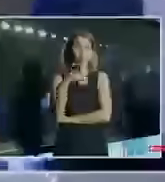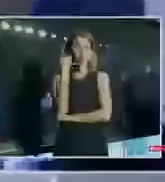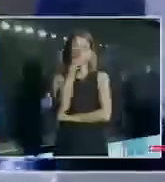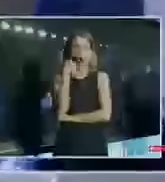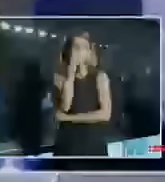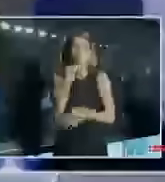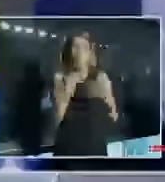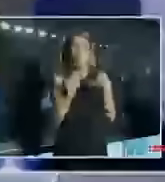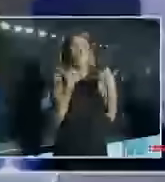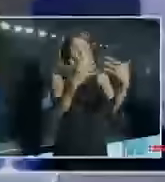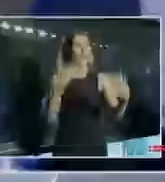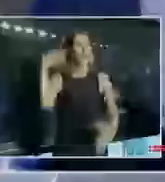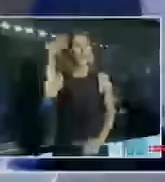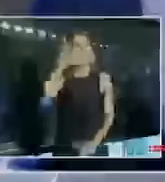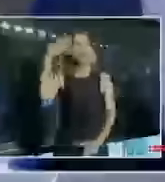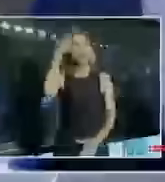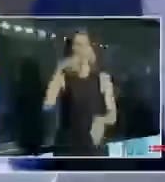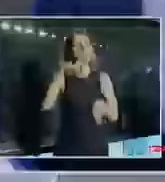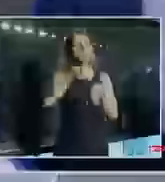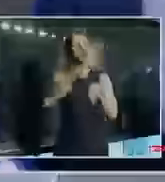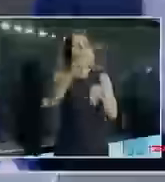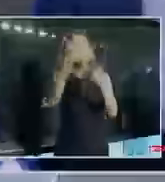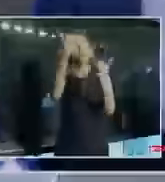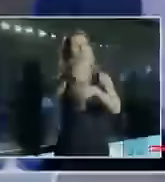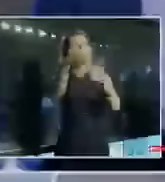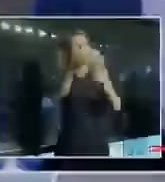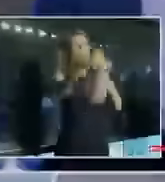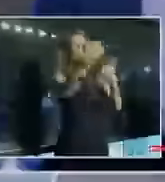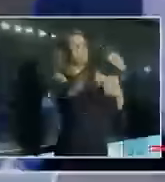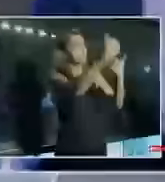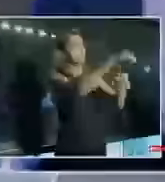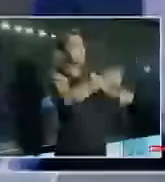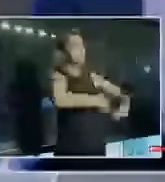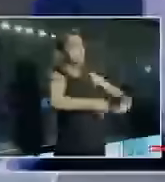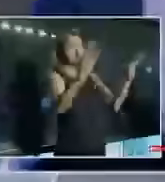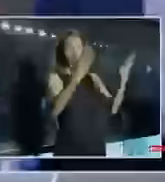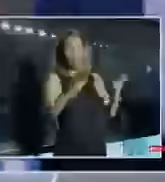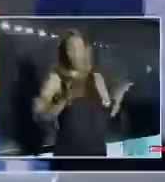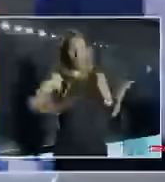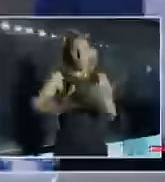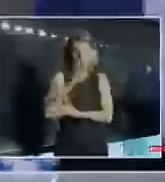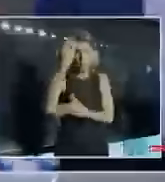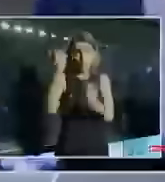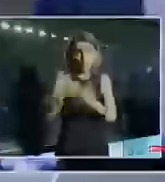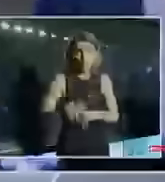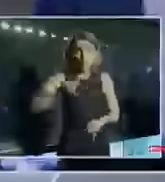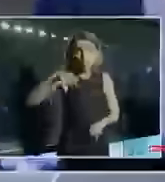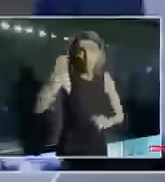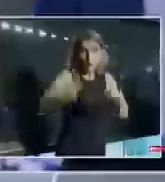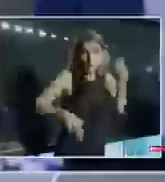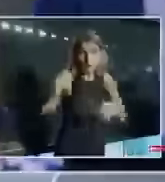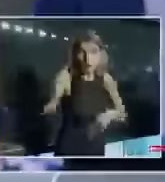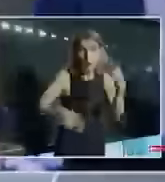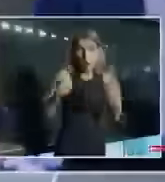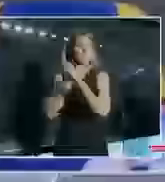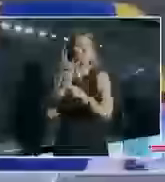maravilhoso é no estilo torto assim ó e e e enfim eu fico impressionado toda vez que eu vou lá com os tapetes